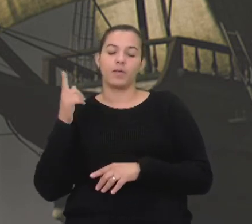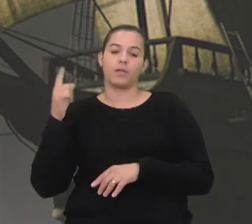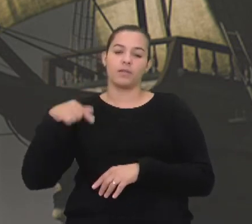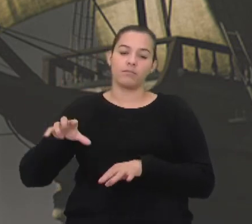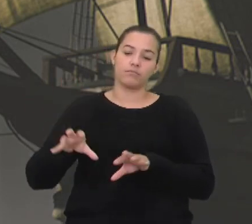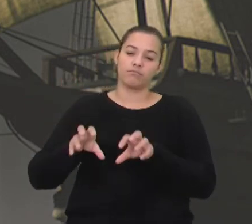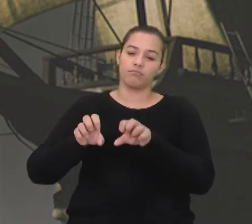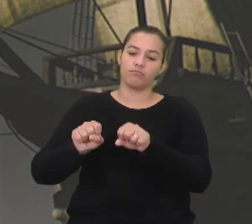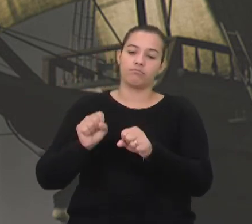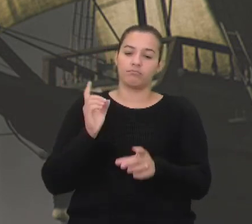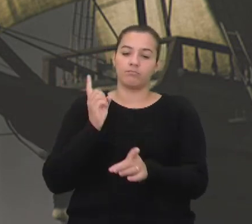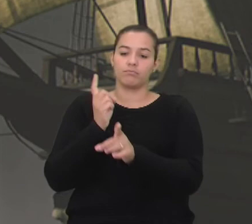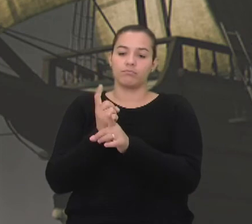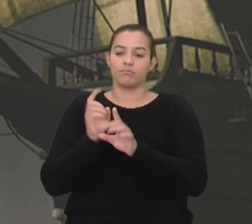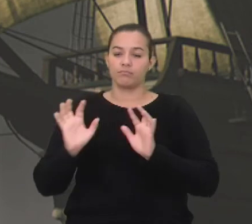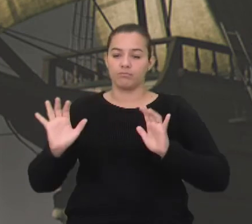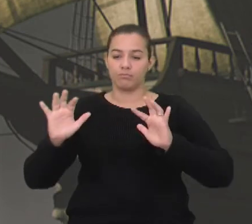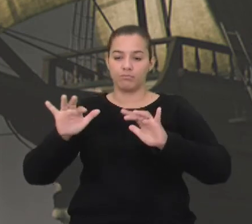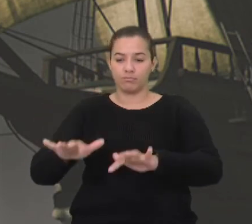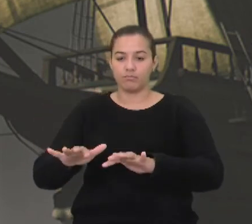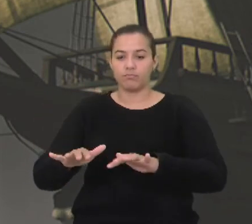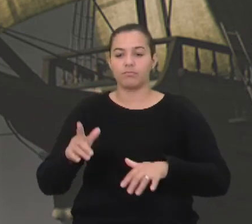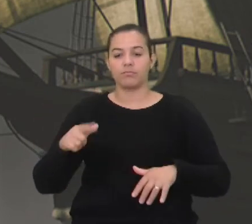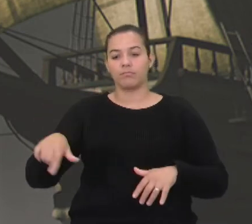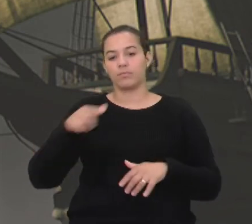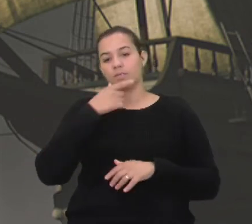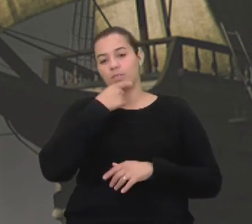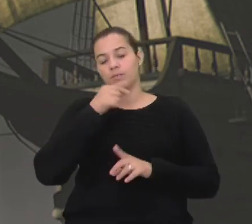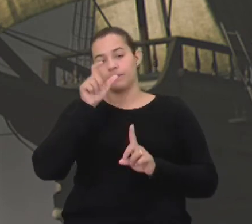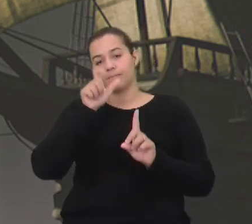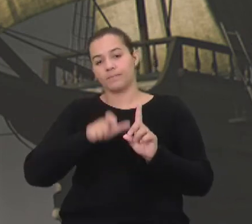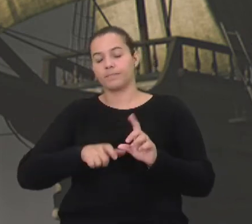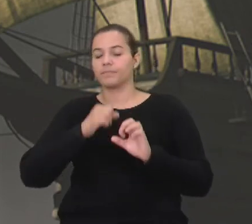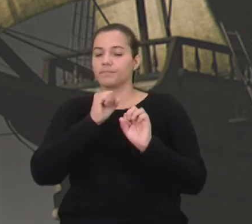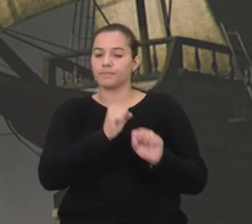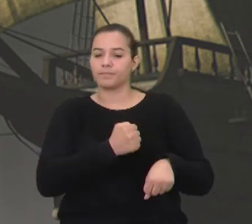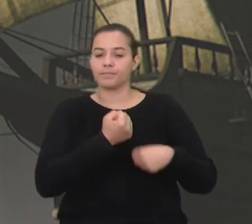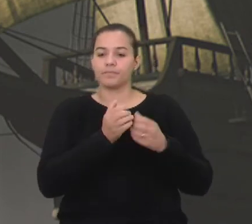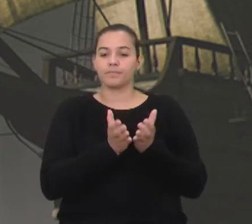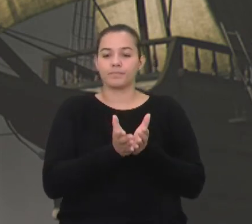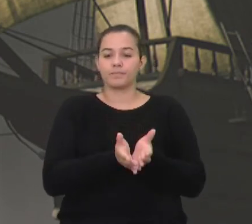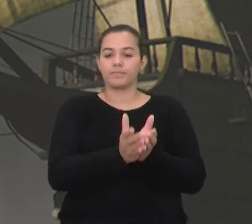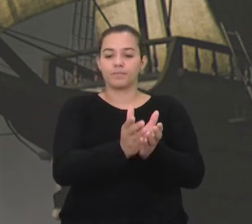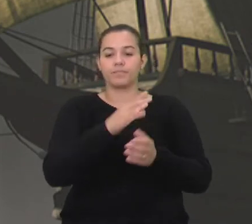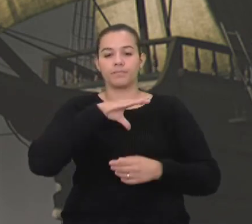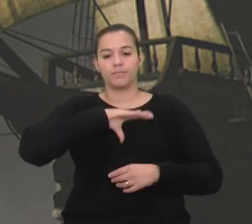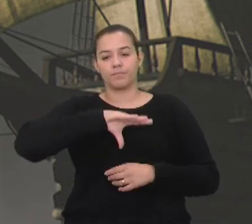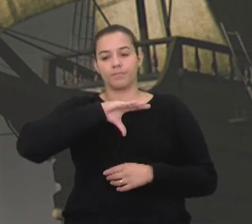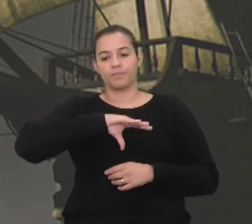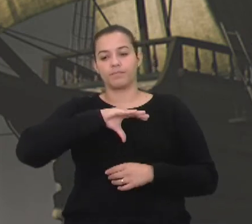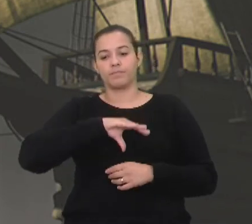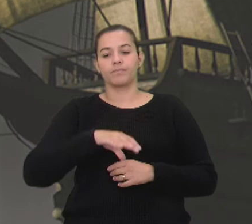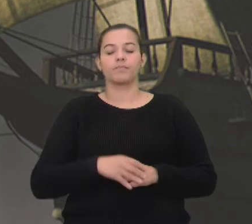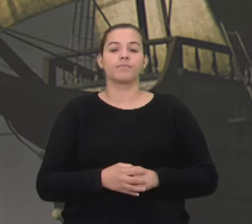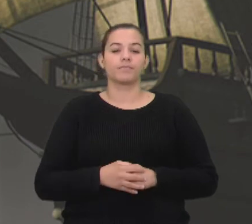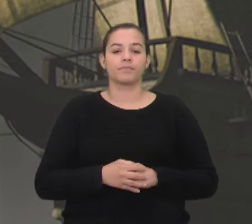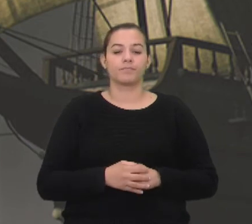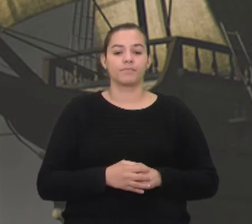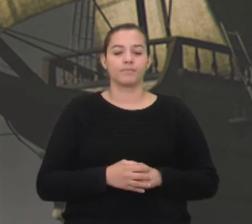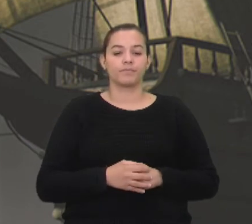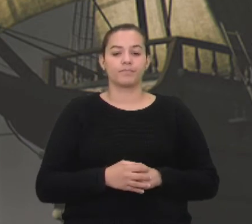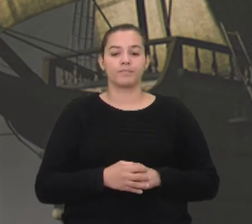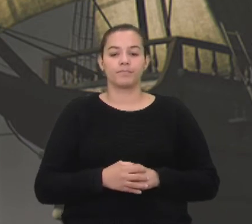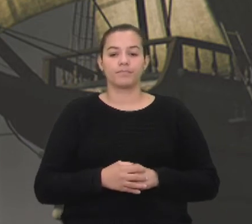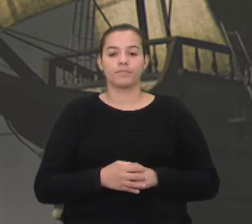descoberta, né, tal, e colonizada por esse Tristão da Cunha, esse navegador português, né? E aí,